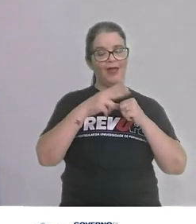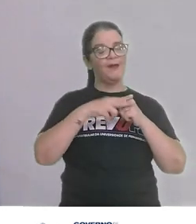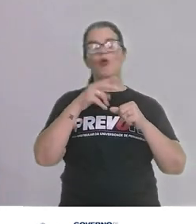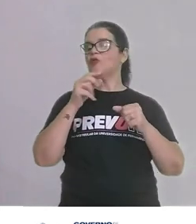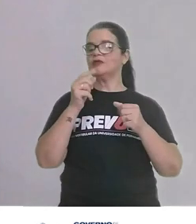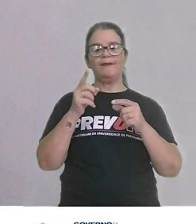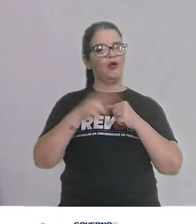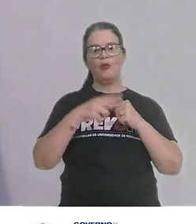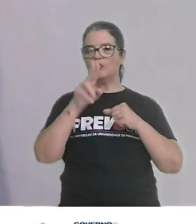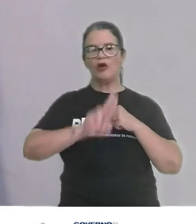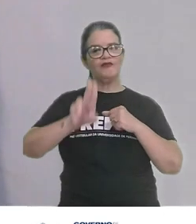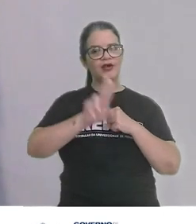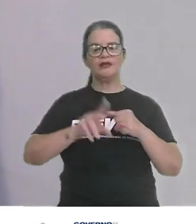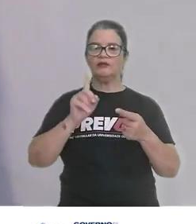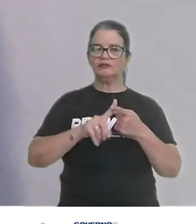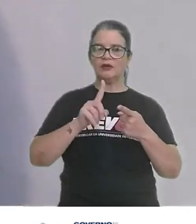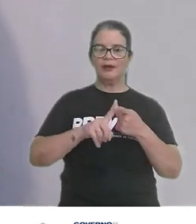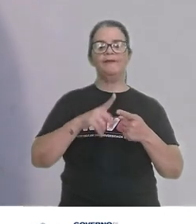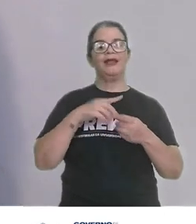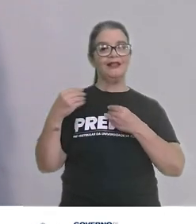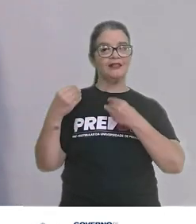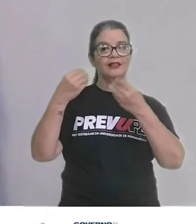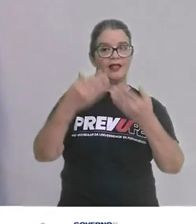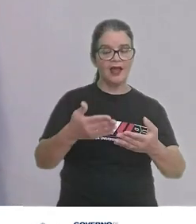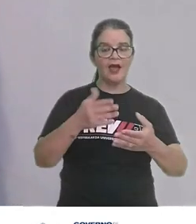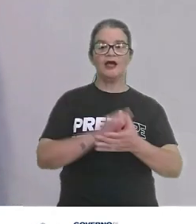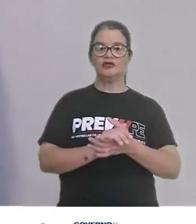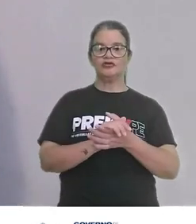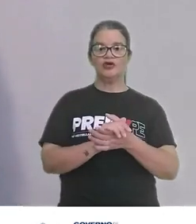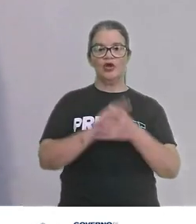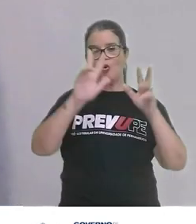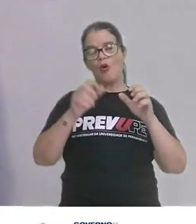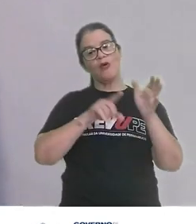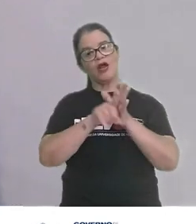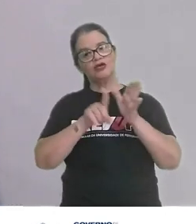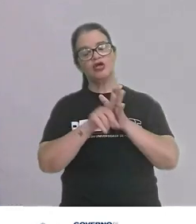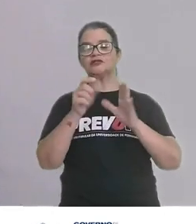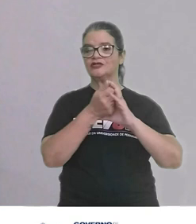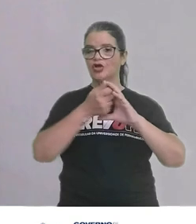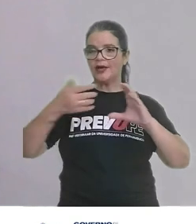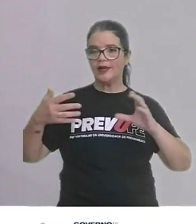não verbal, que pergunta, né, que traz como questionamento as